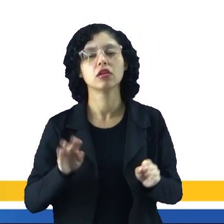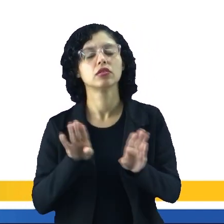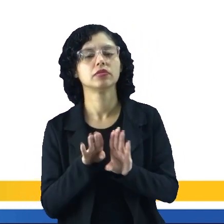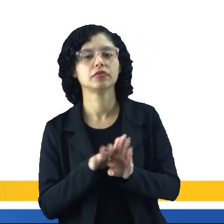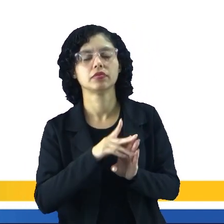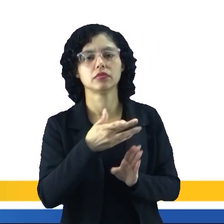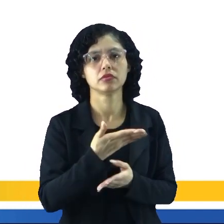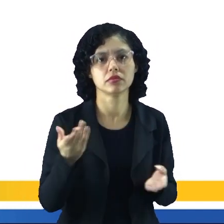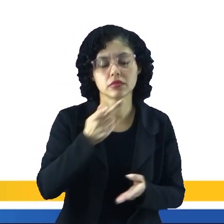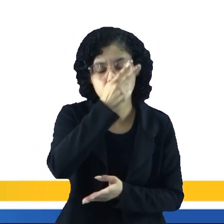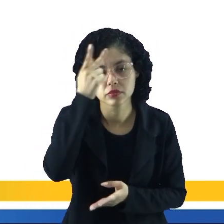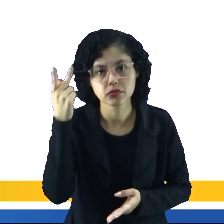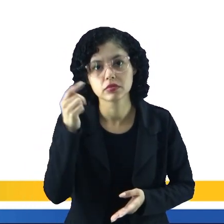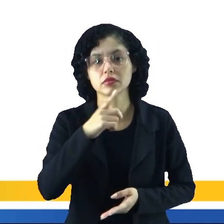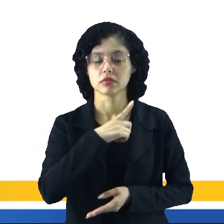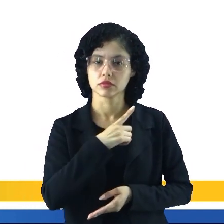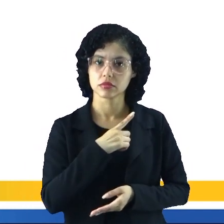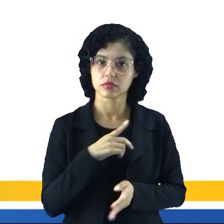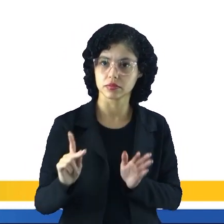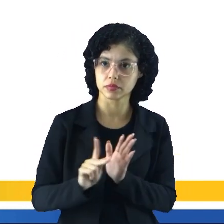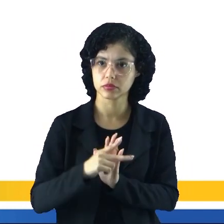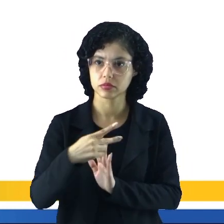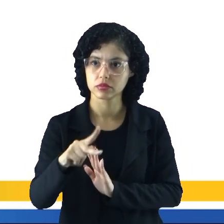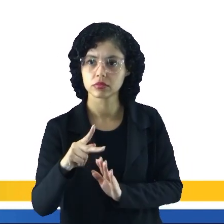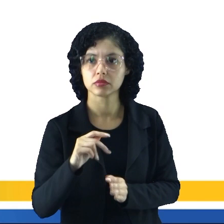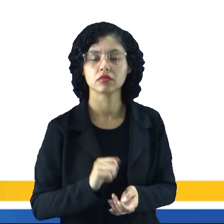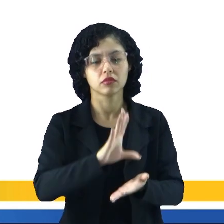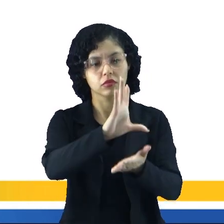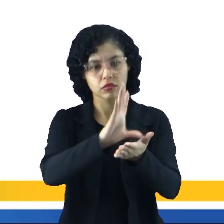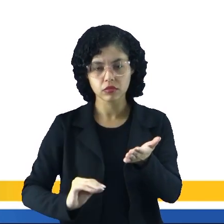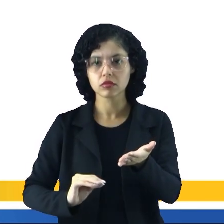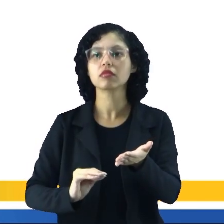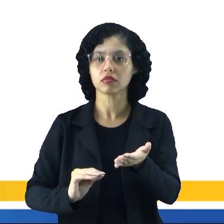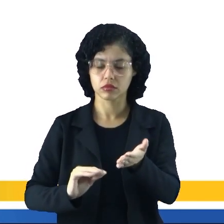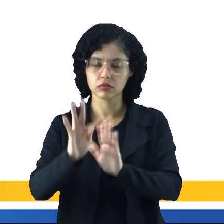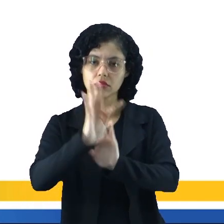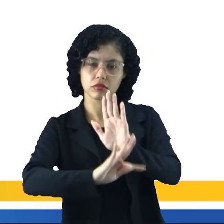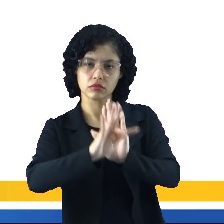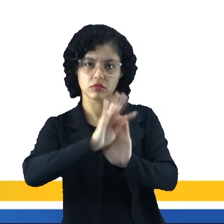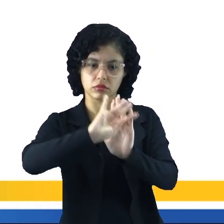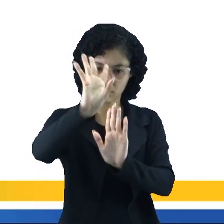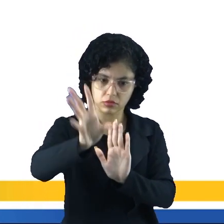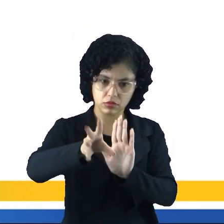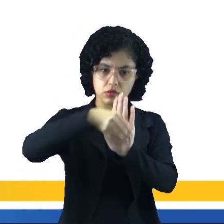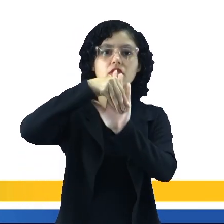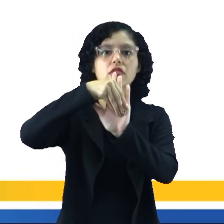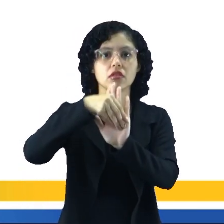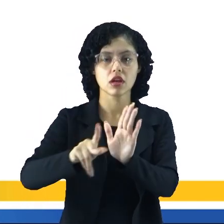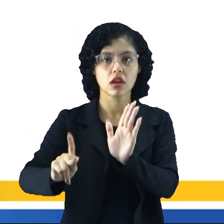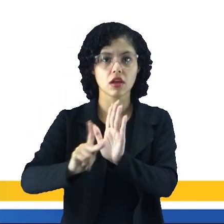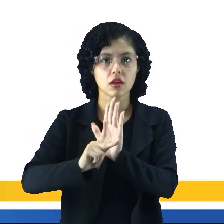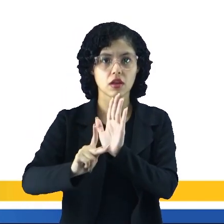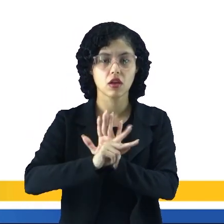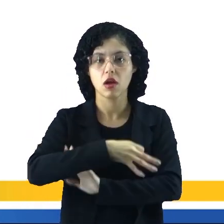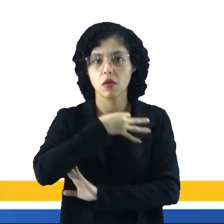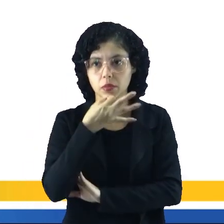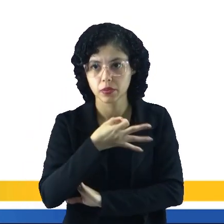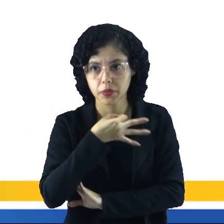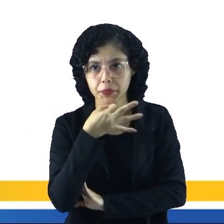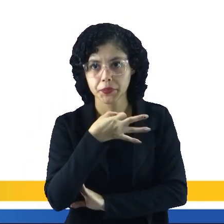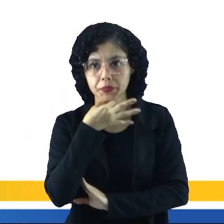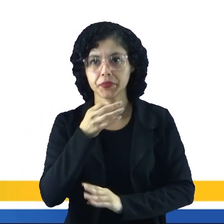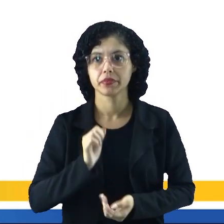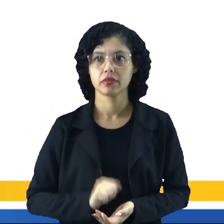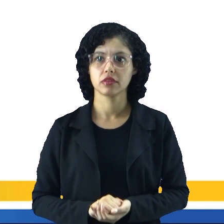Estas pessoas né por sua vez é copiavam seu texto acrescentavam seus próprios comentários